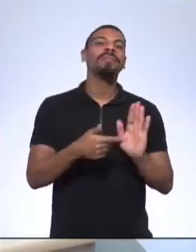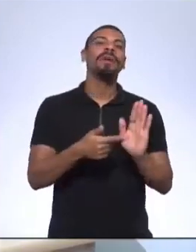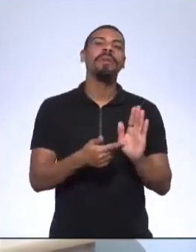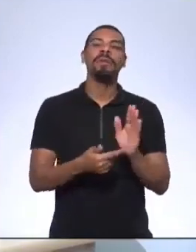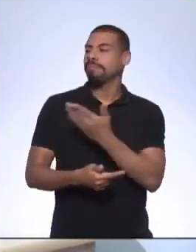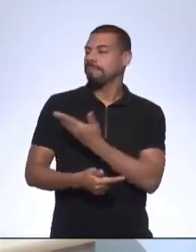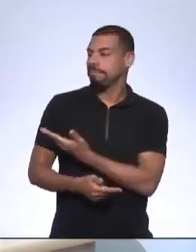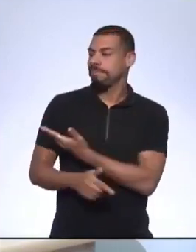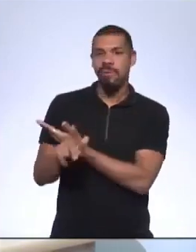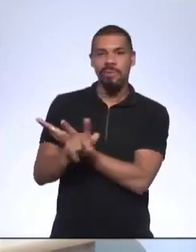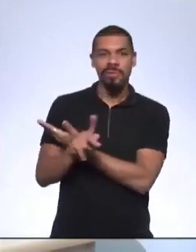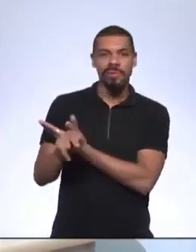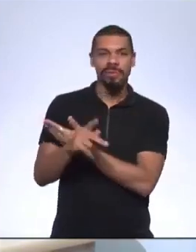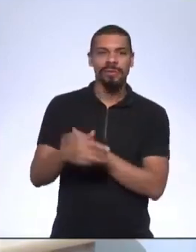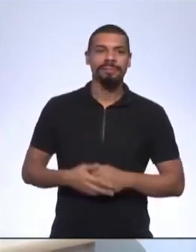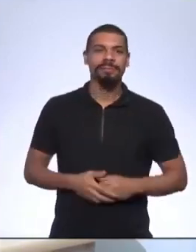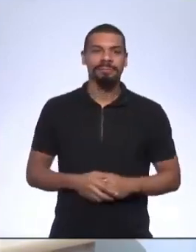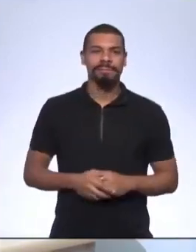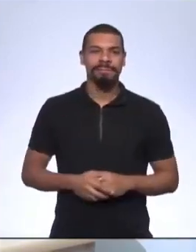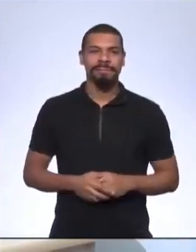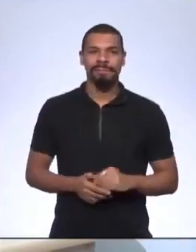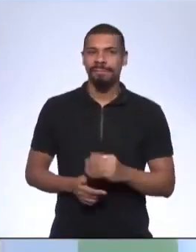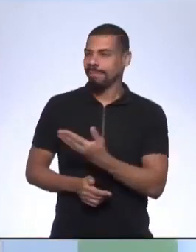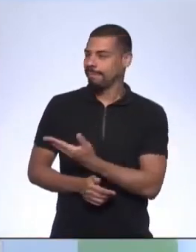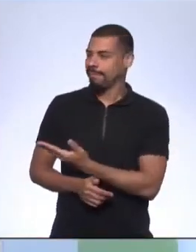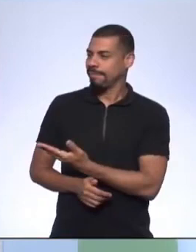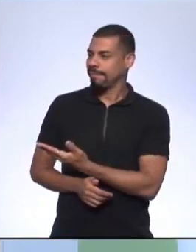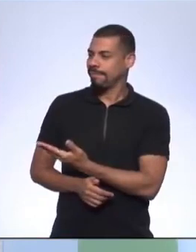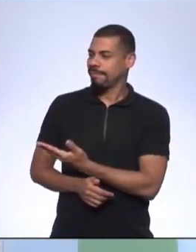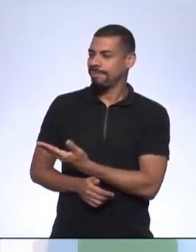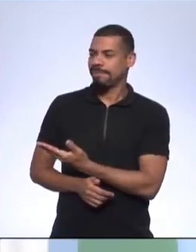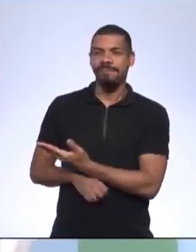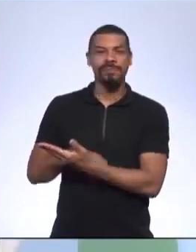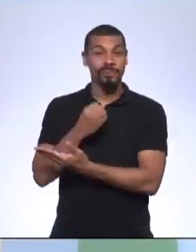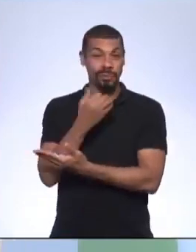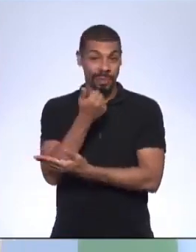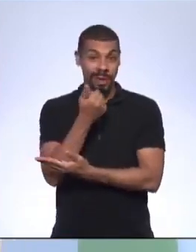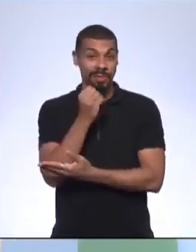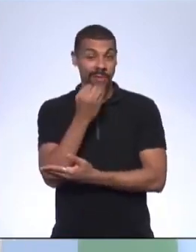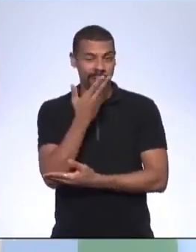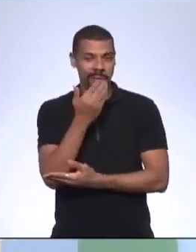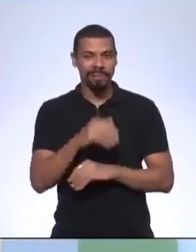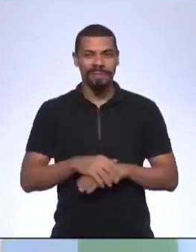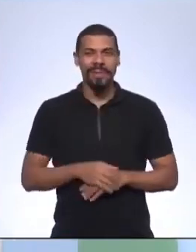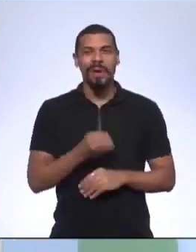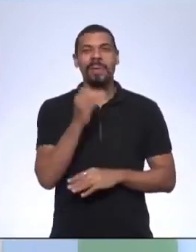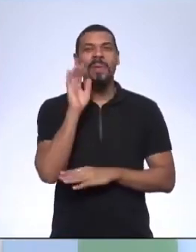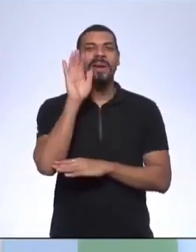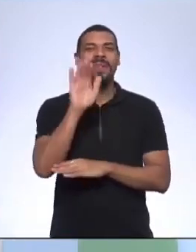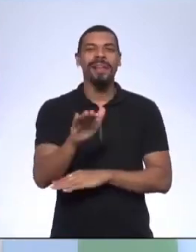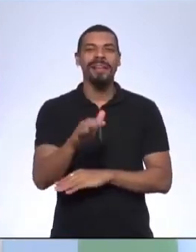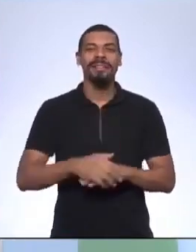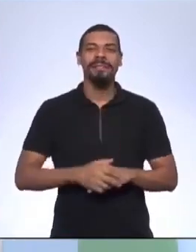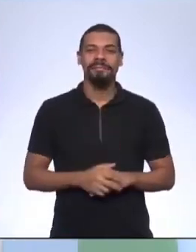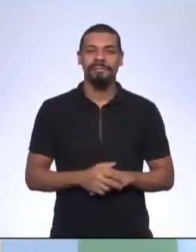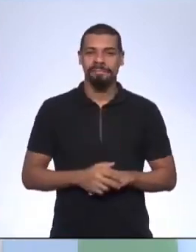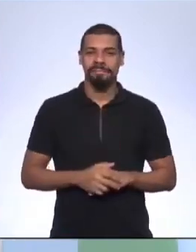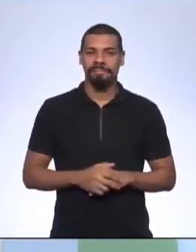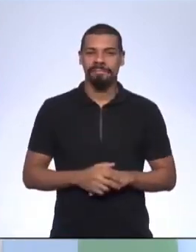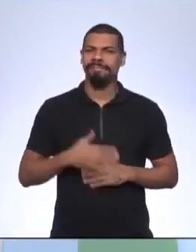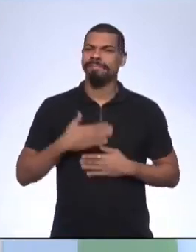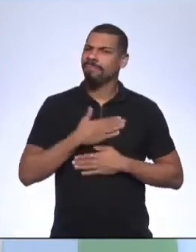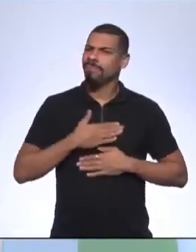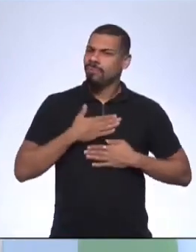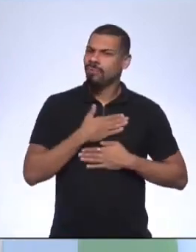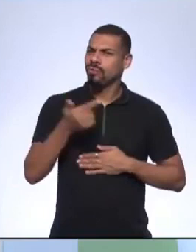meu parceiro, o meu mediador, que é o professor Edjoel. Edjoel, tudo bem? Tudo bem. Boa tarde, gente. Um prazer